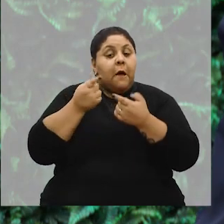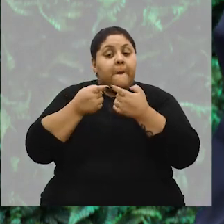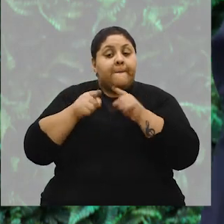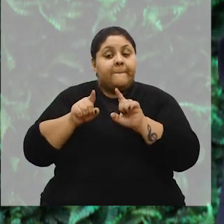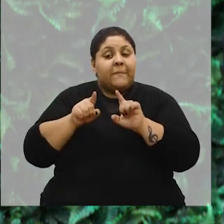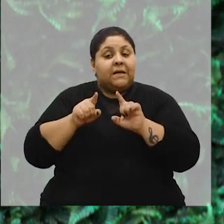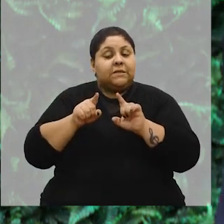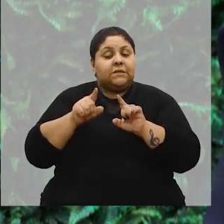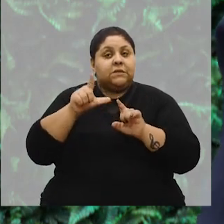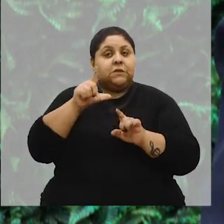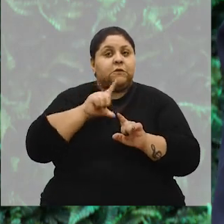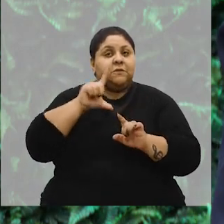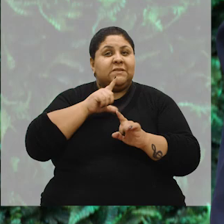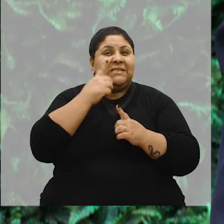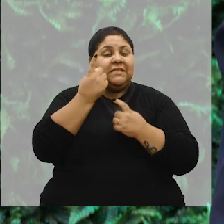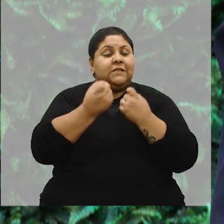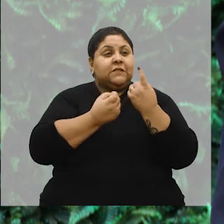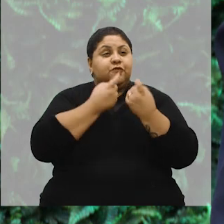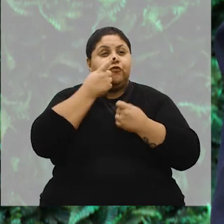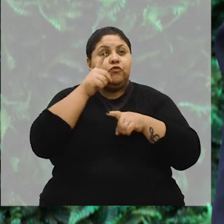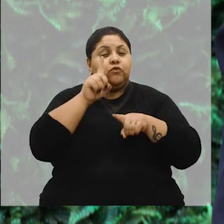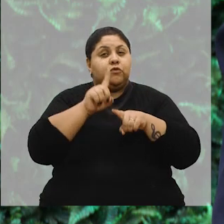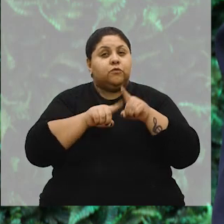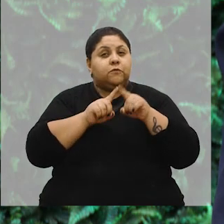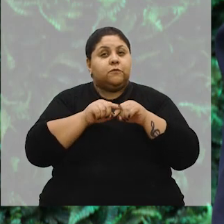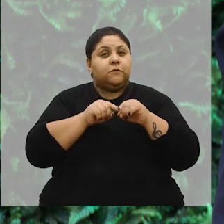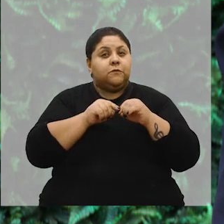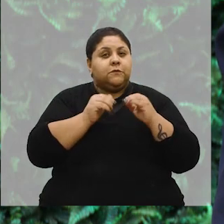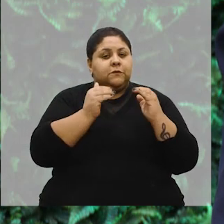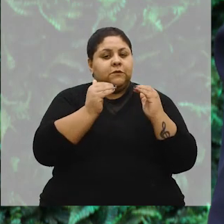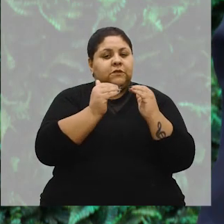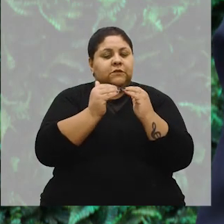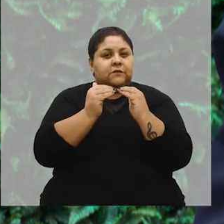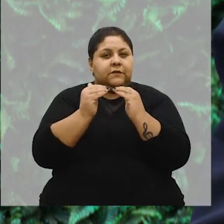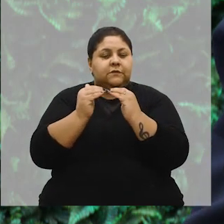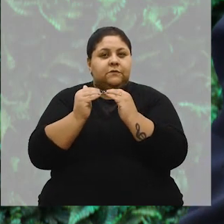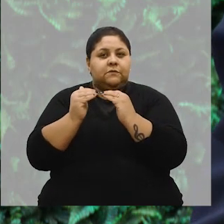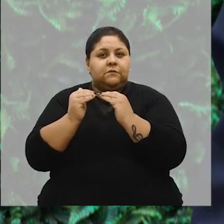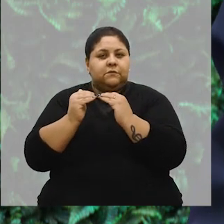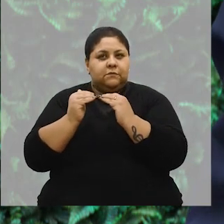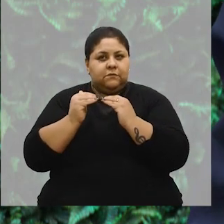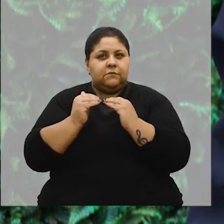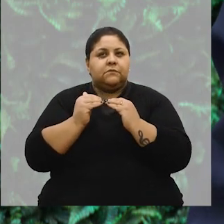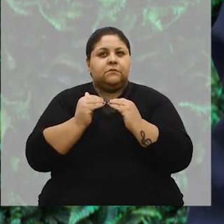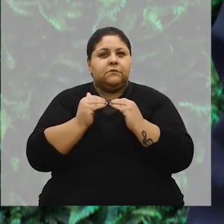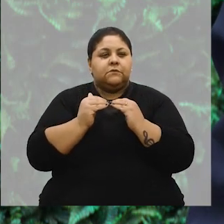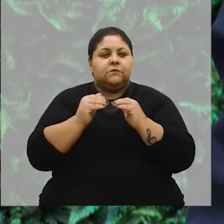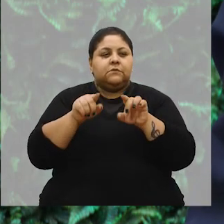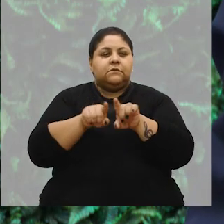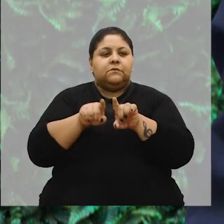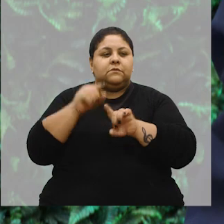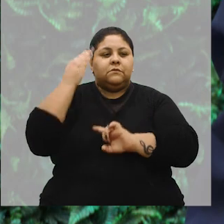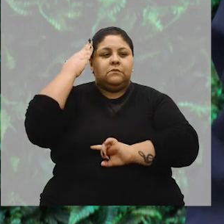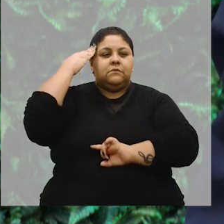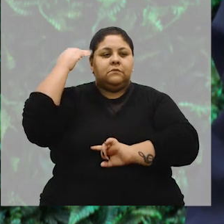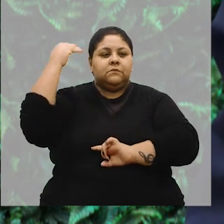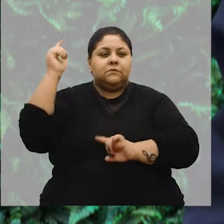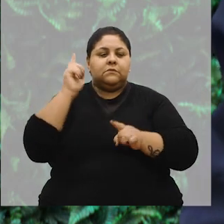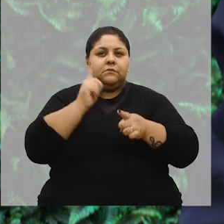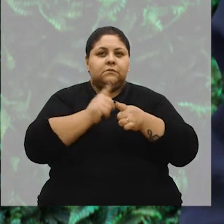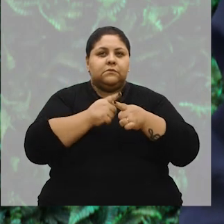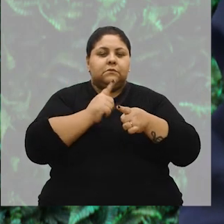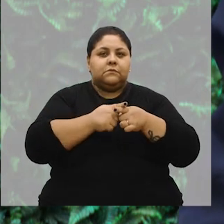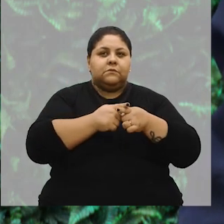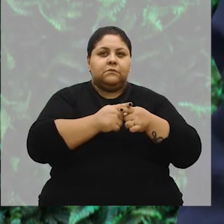Mas houve alguma coisa paralela que ajudou este sucesso. Porque